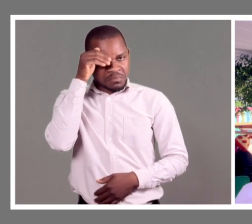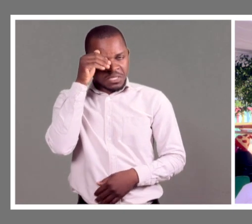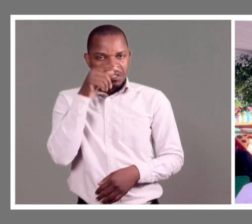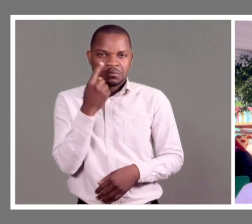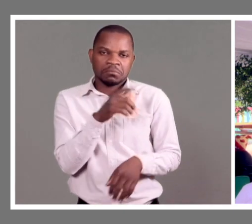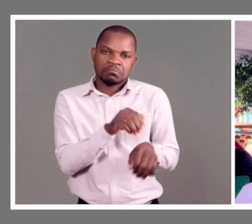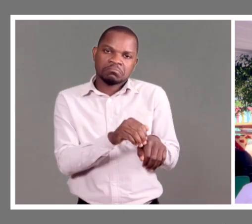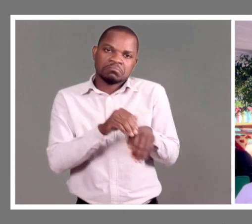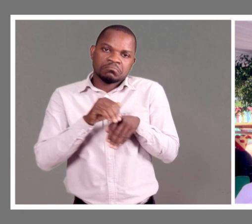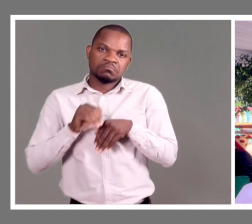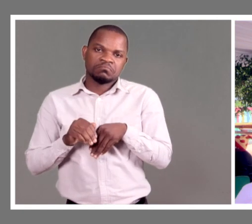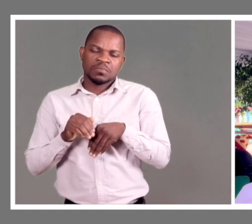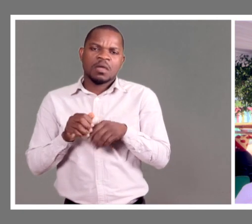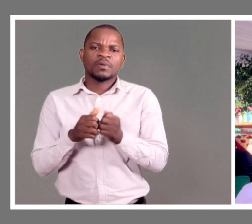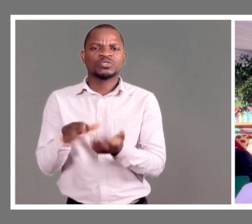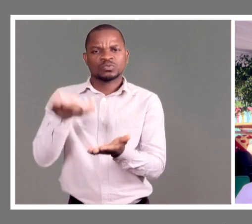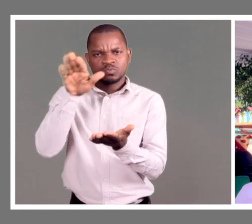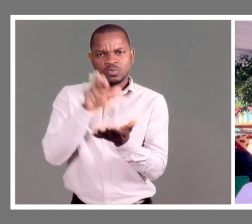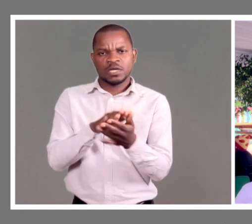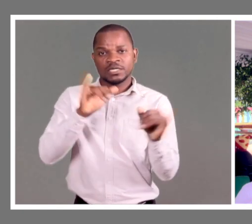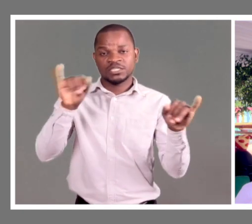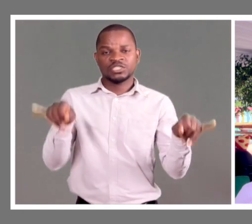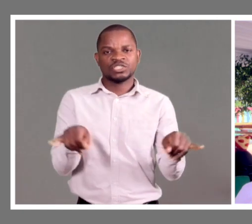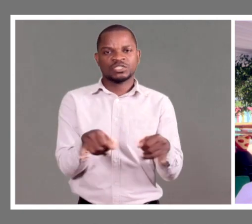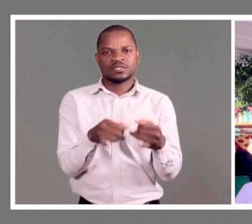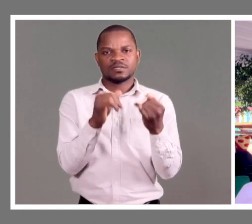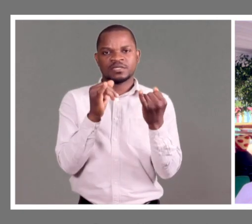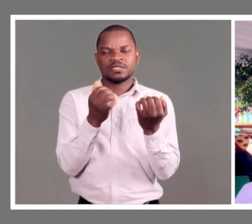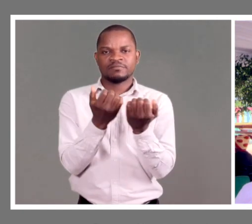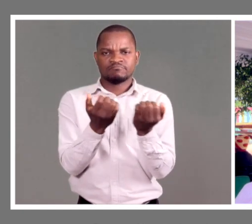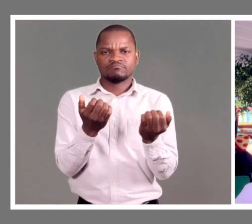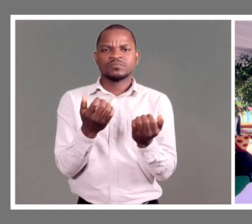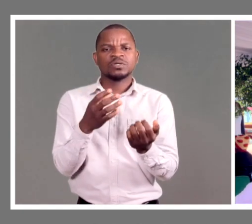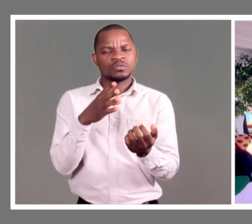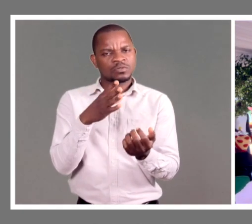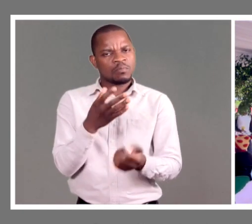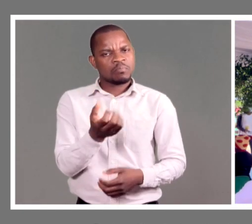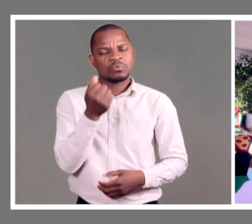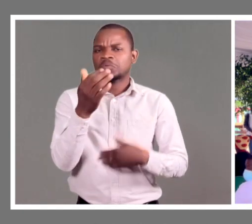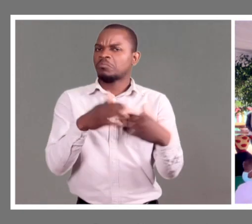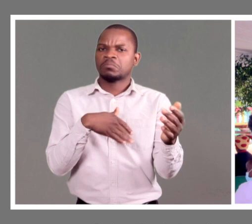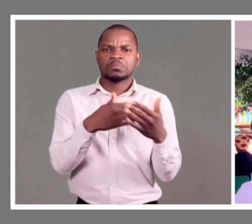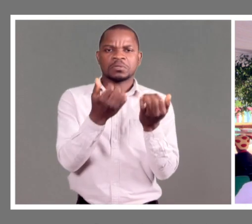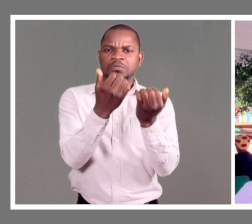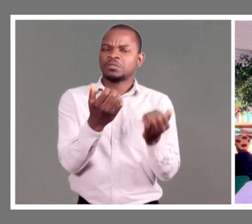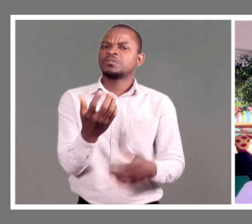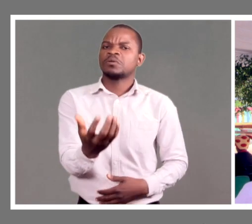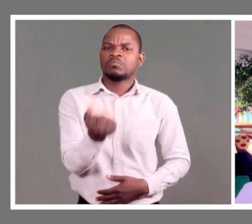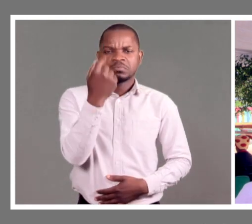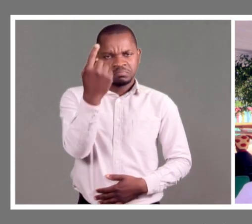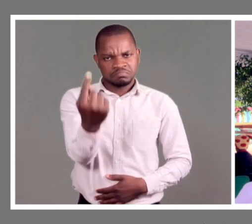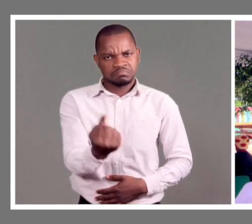vergonha, acabaram se retraindo. Mas o Jardim Infantil oferece serviços a crianças especiais e